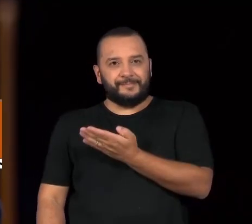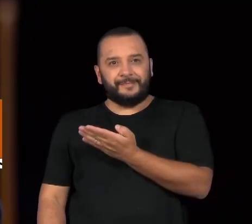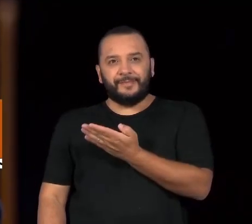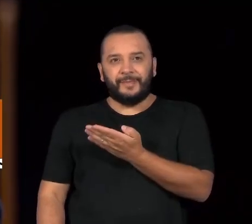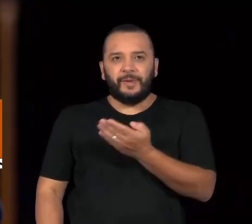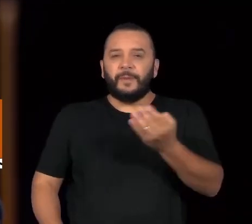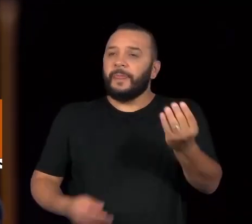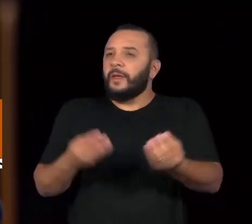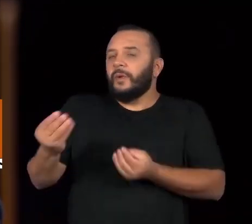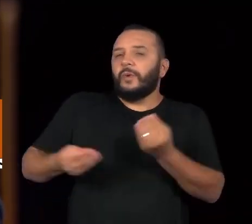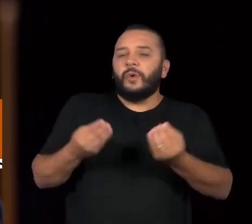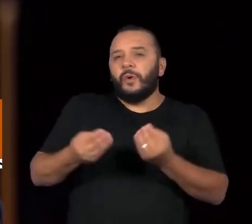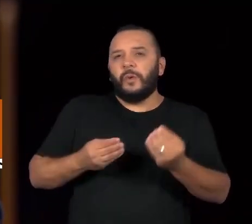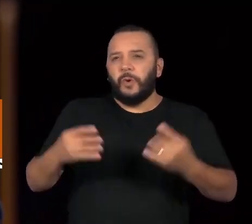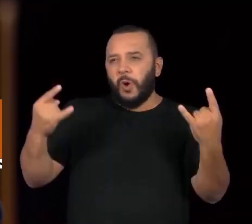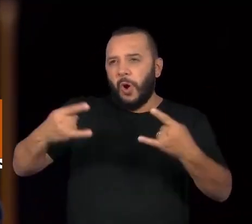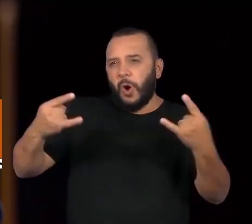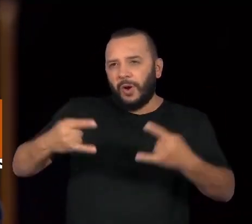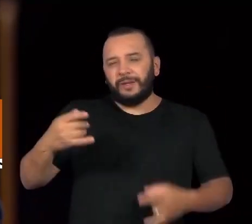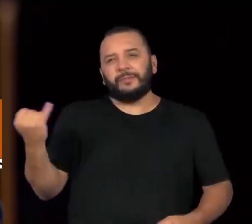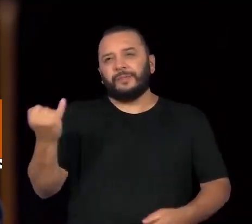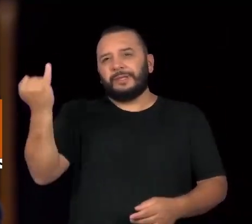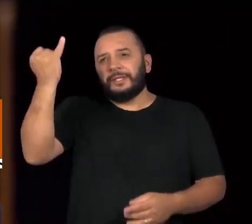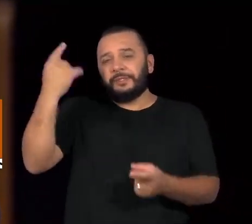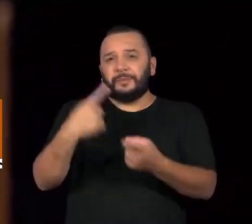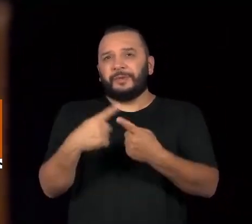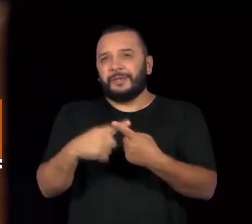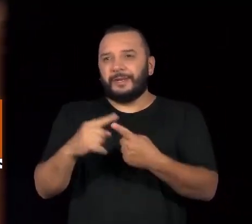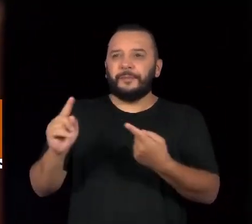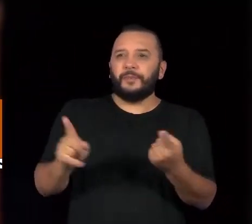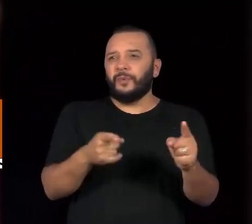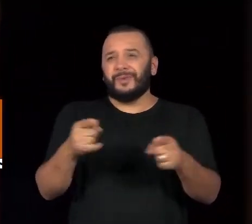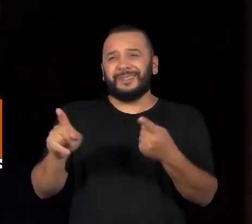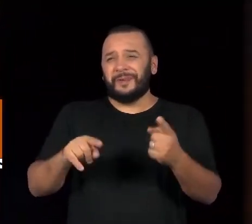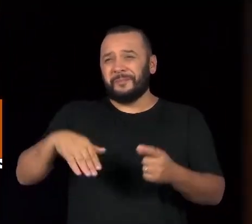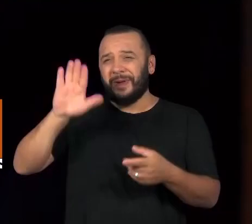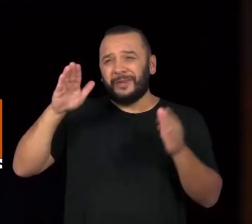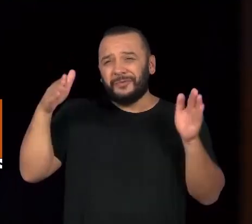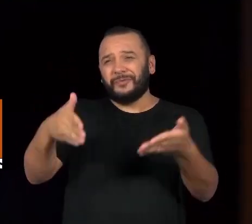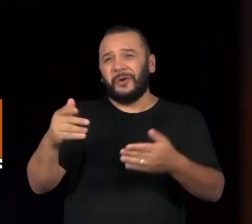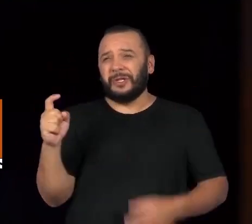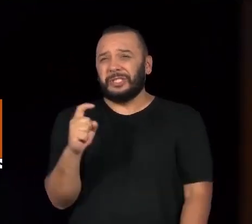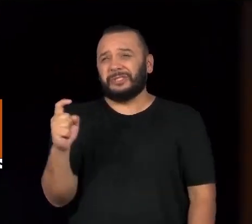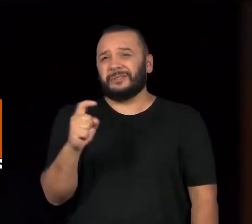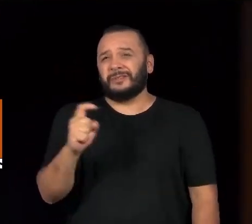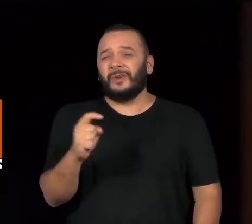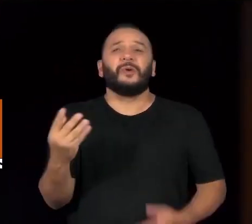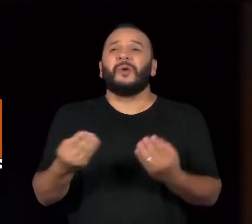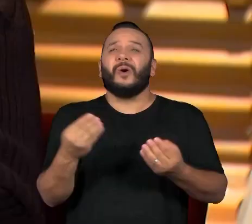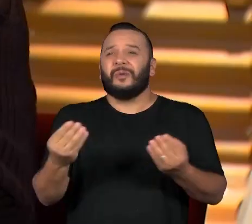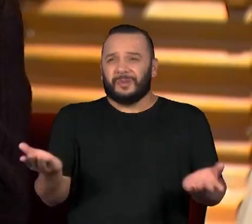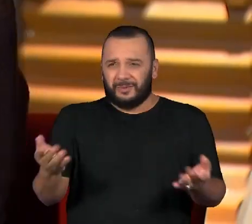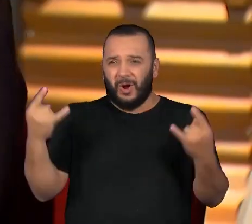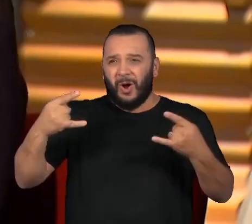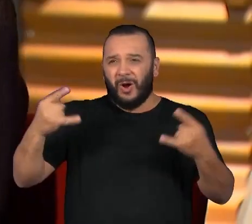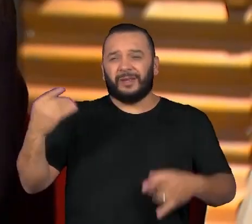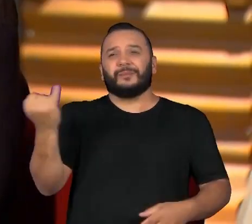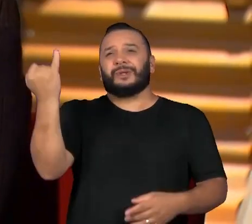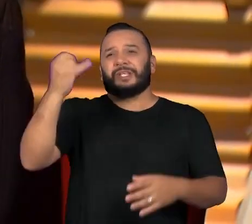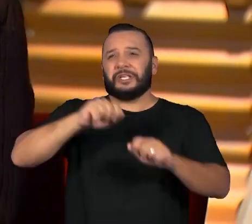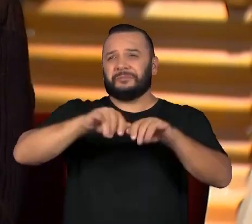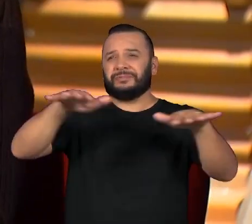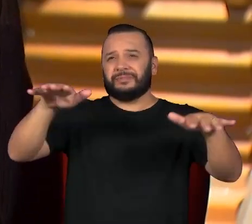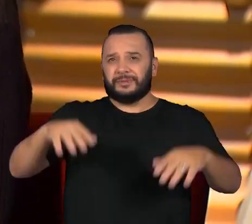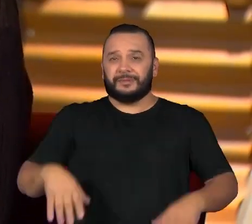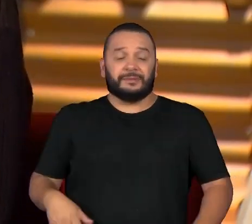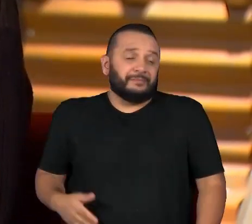Como manter o rock relevante agora que a música é baseada em tiktok ele Ah eu acho que